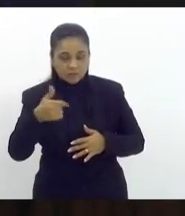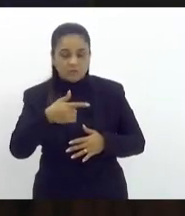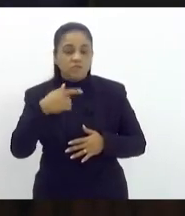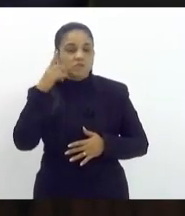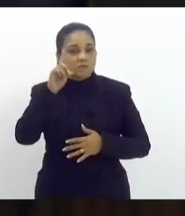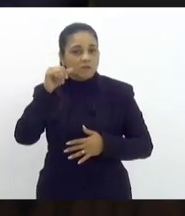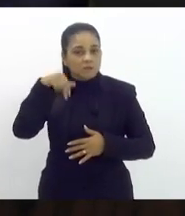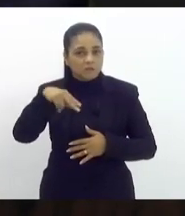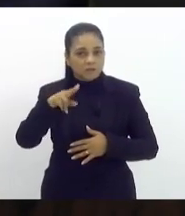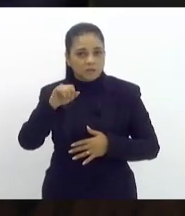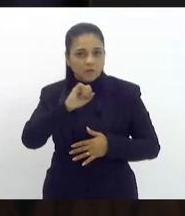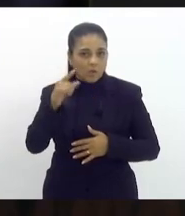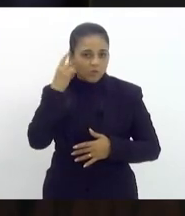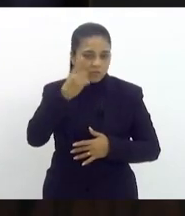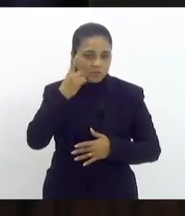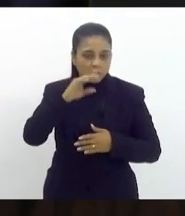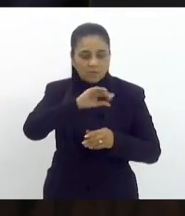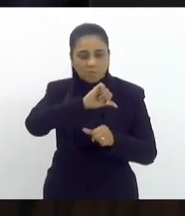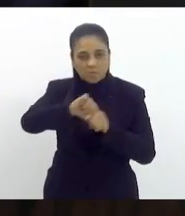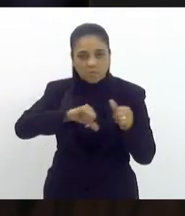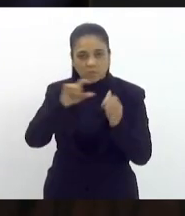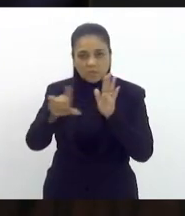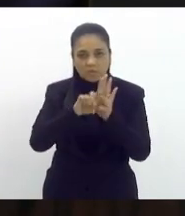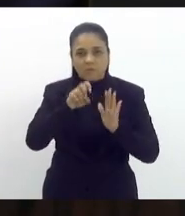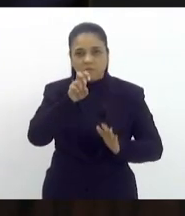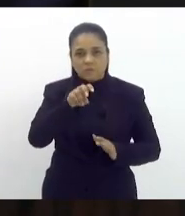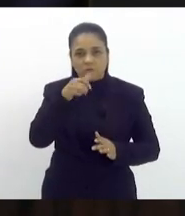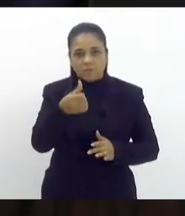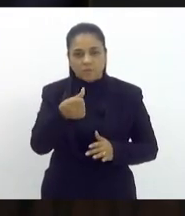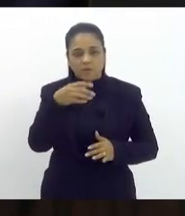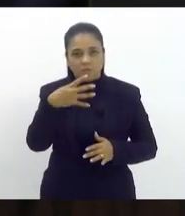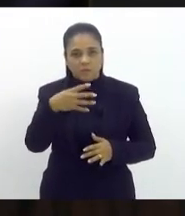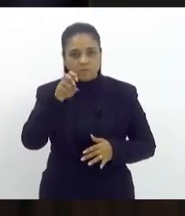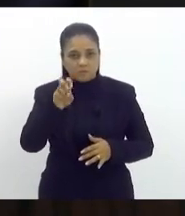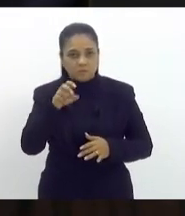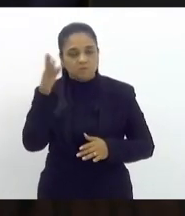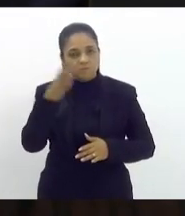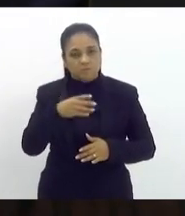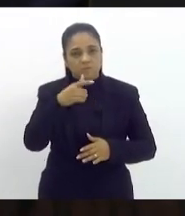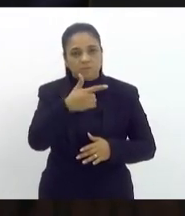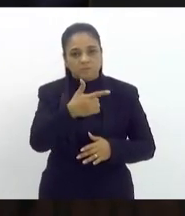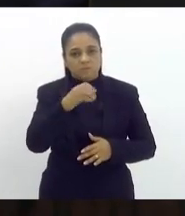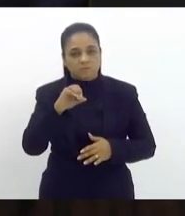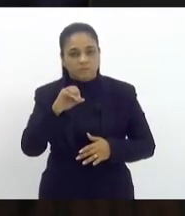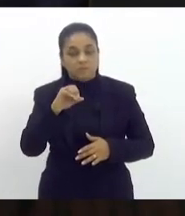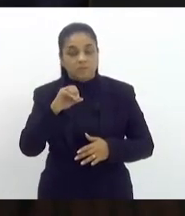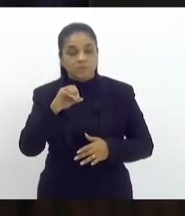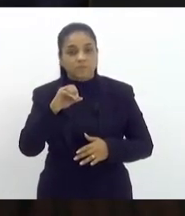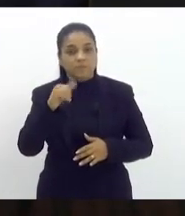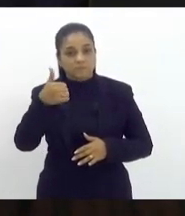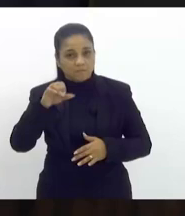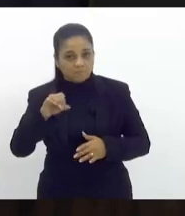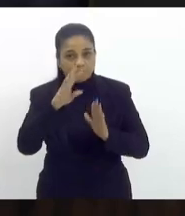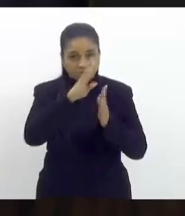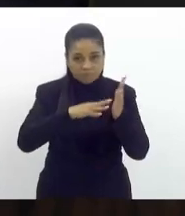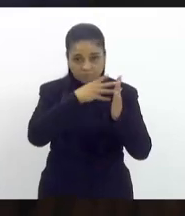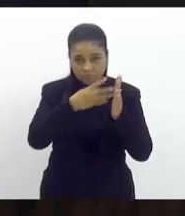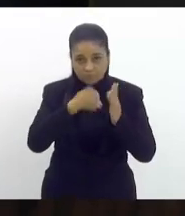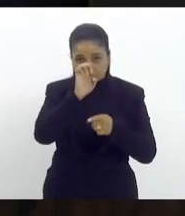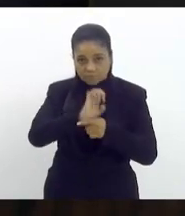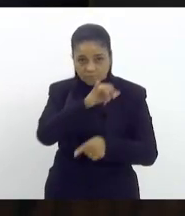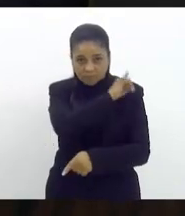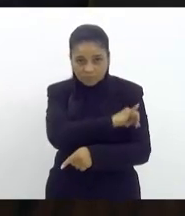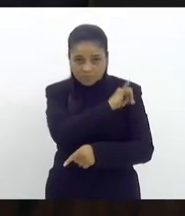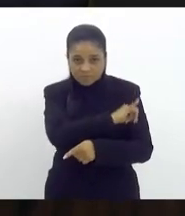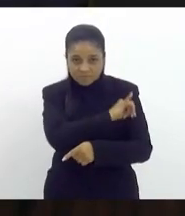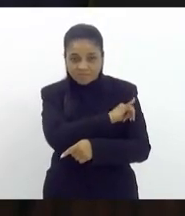que altera o anexo da lei número 5645 de 6 de janeiro de 2010 no calendário Oficial do Estado do Rio